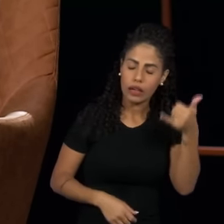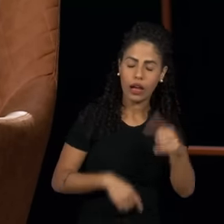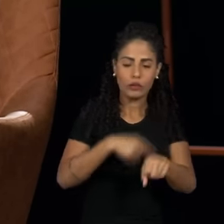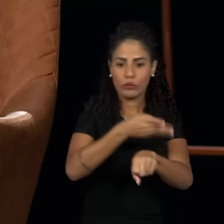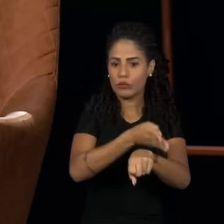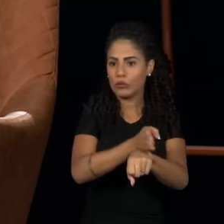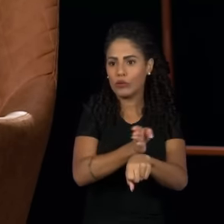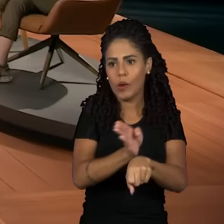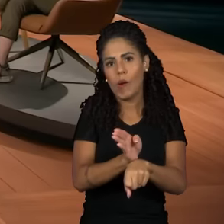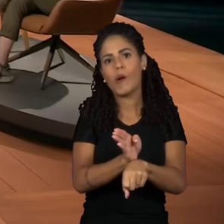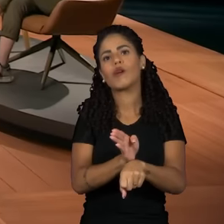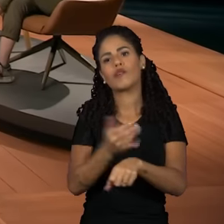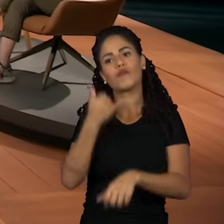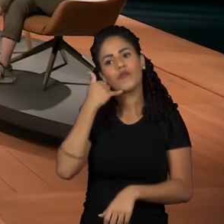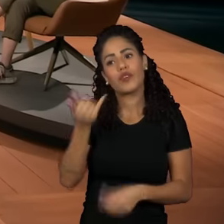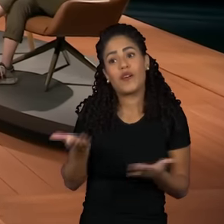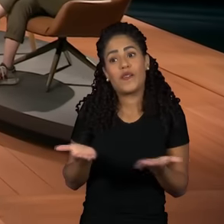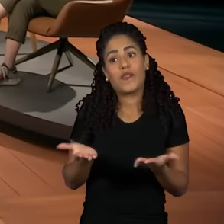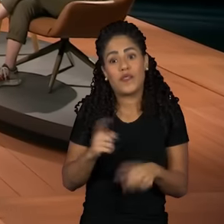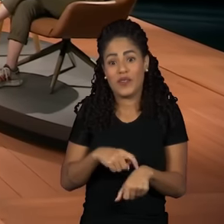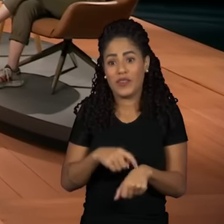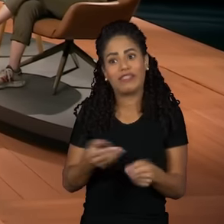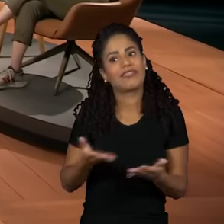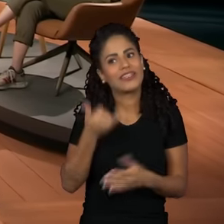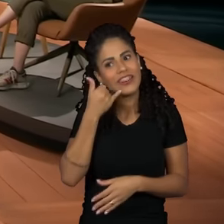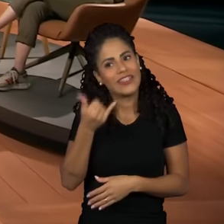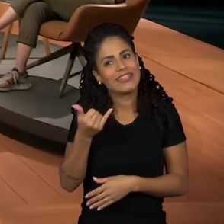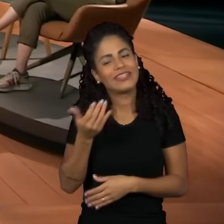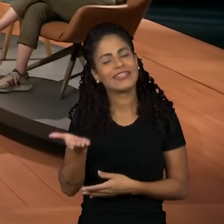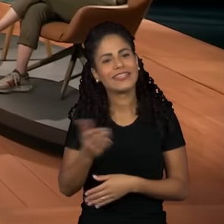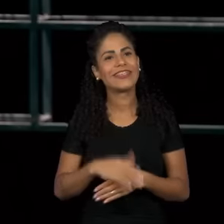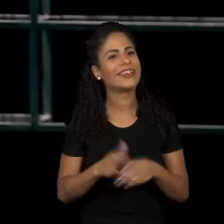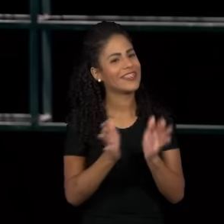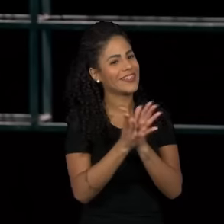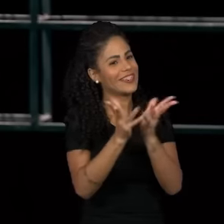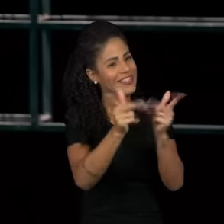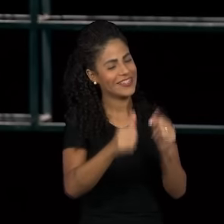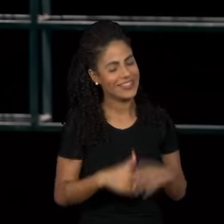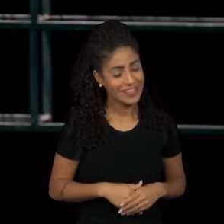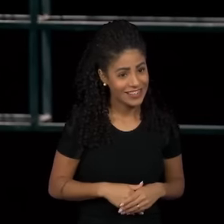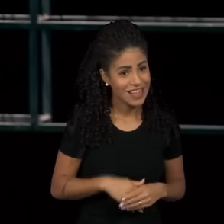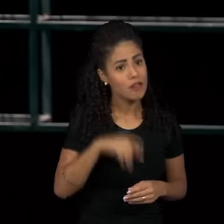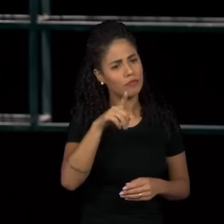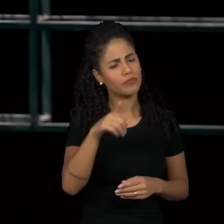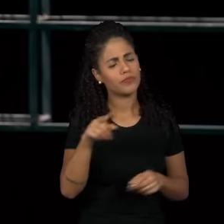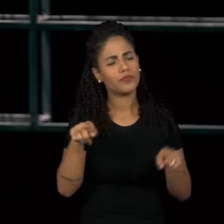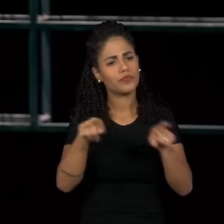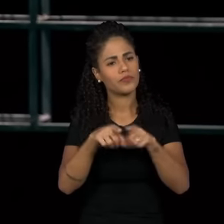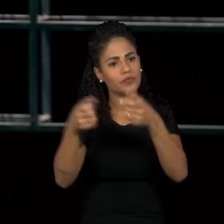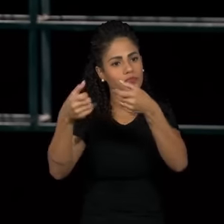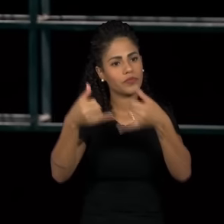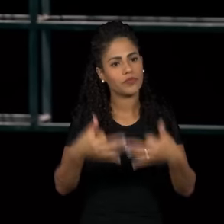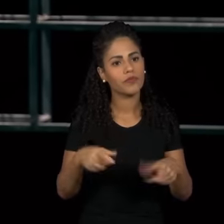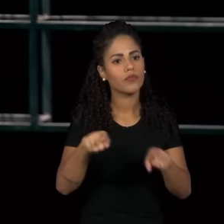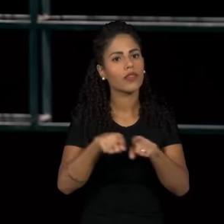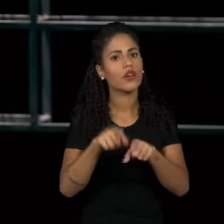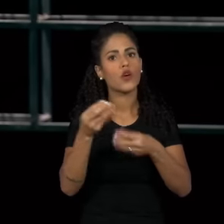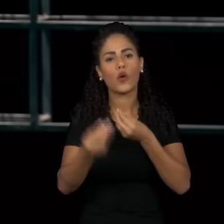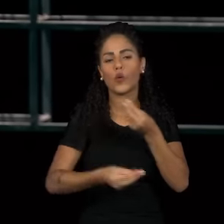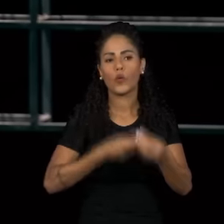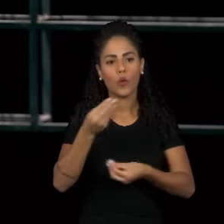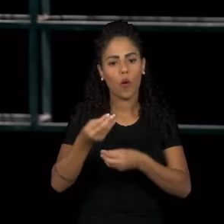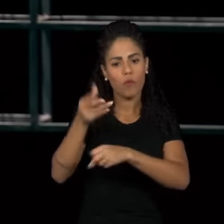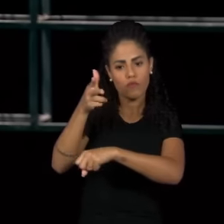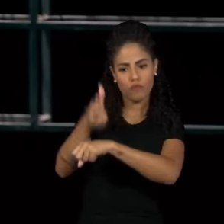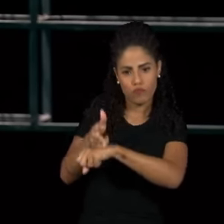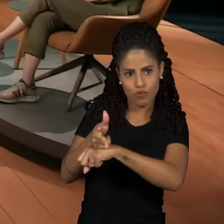bem que ele falou, vou ligar para ele hoje. Maravilha. Camila, você já falou um pouco de como foi o processo final, né, das filmagens